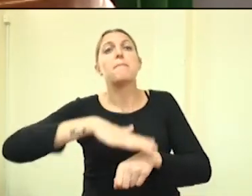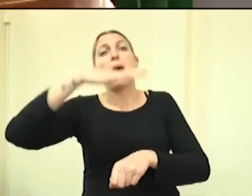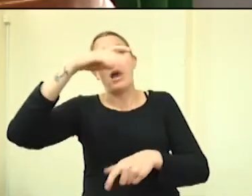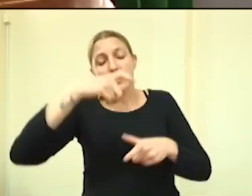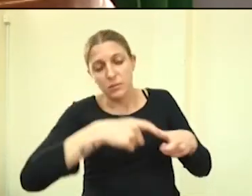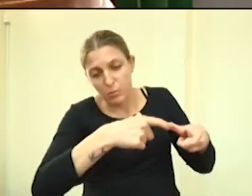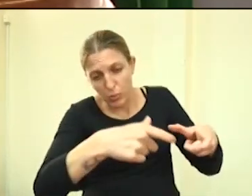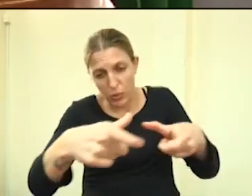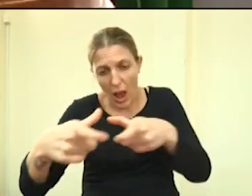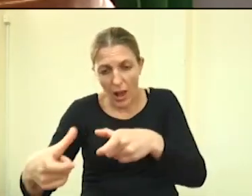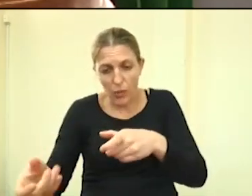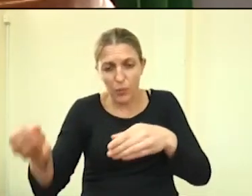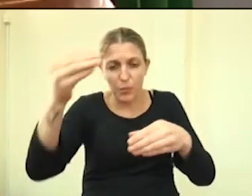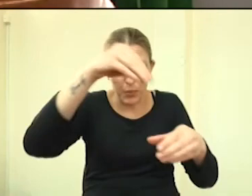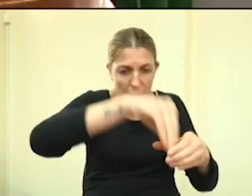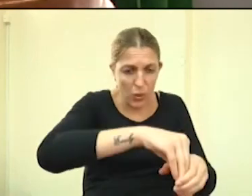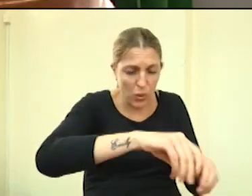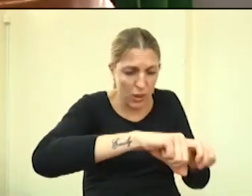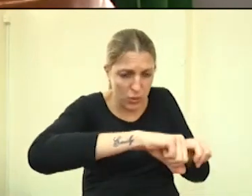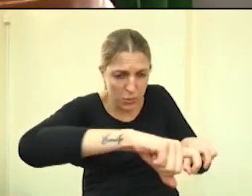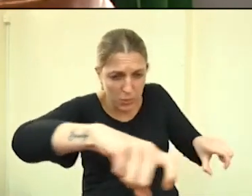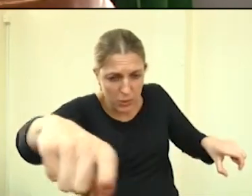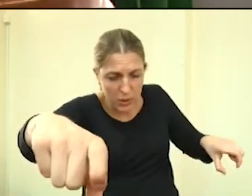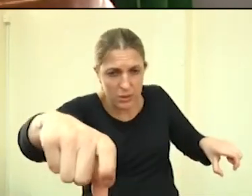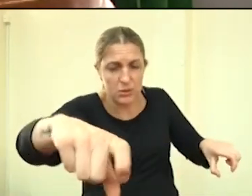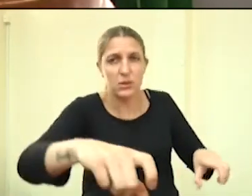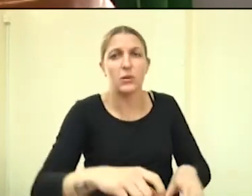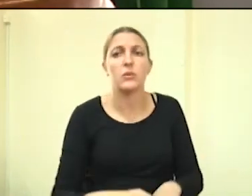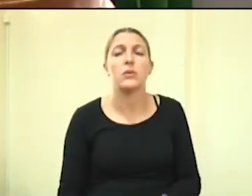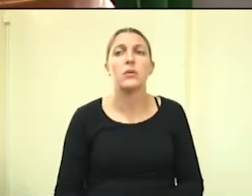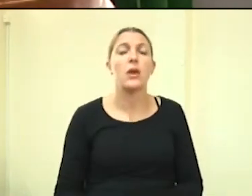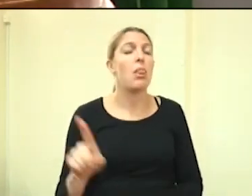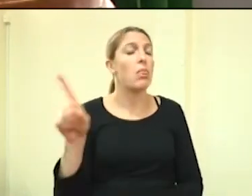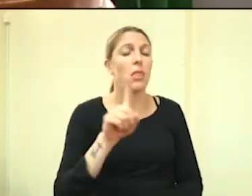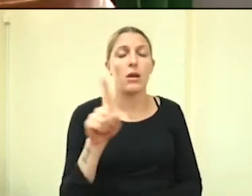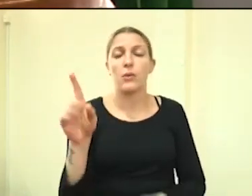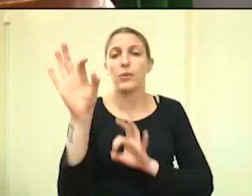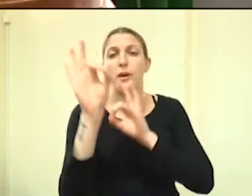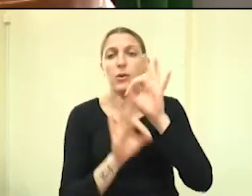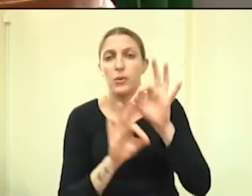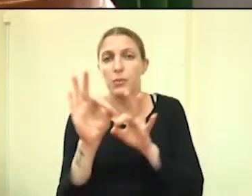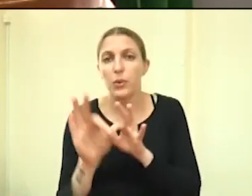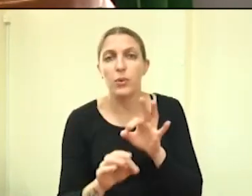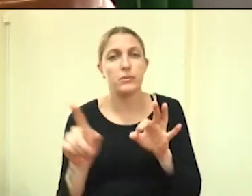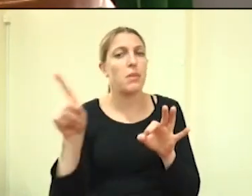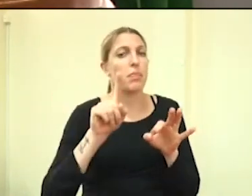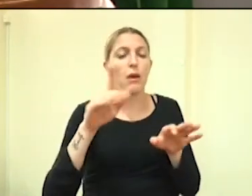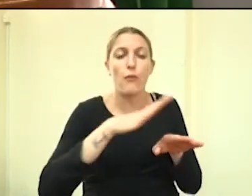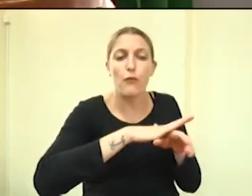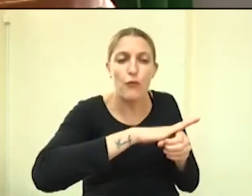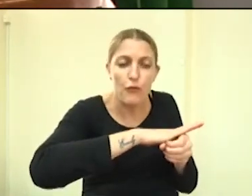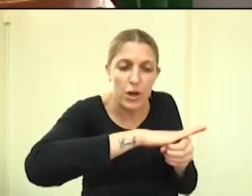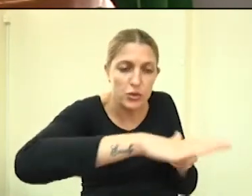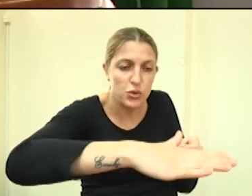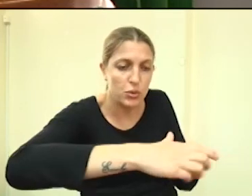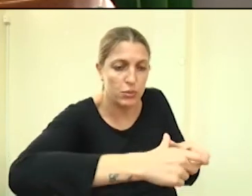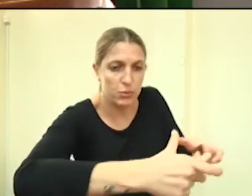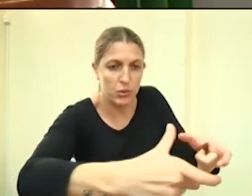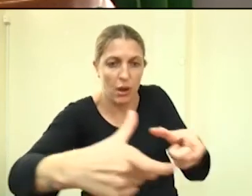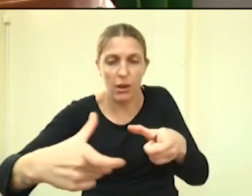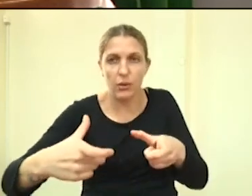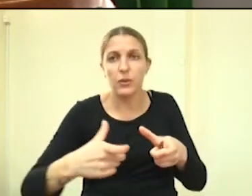do início da rua ao final da rua e está lá a tubulação, está lá a rua dessa